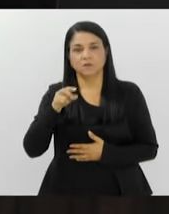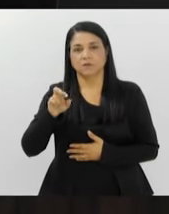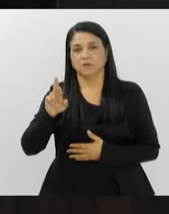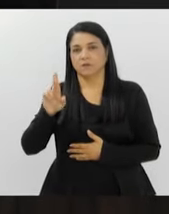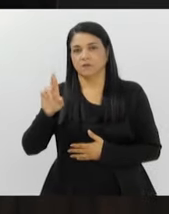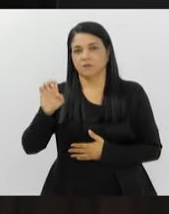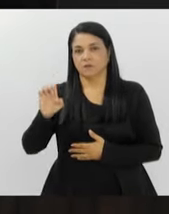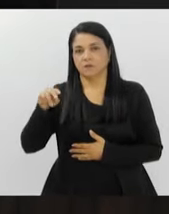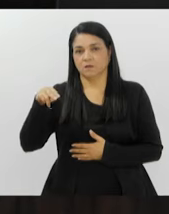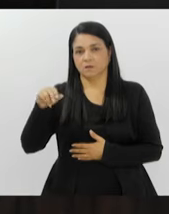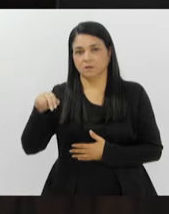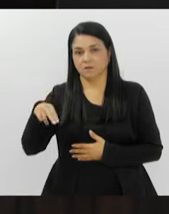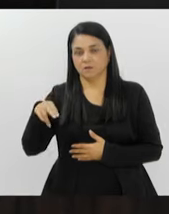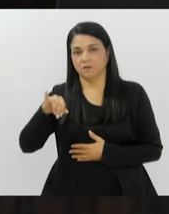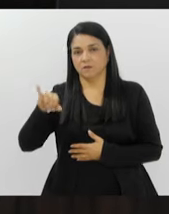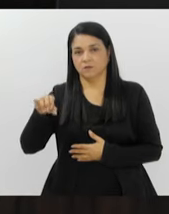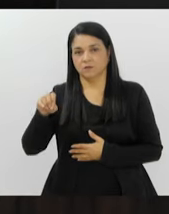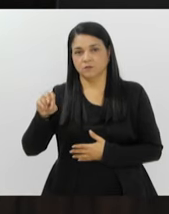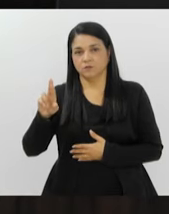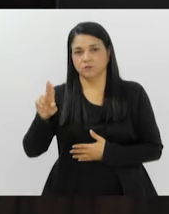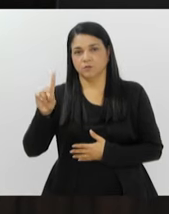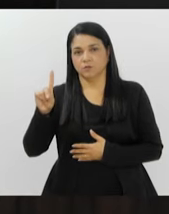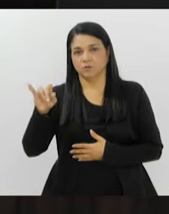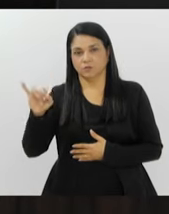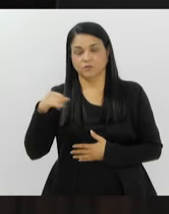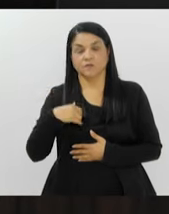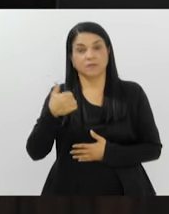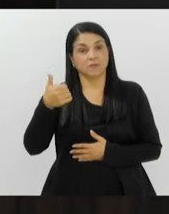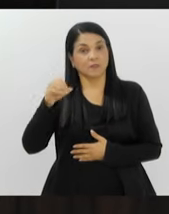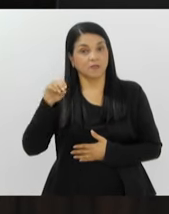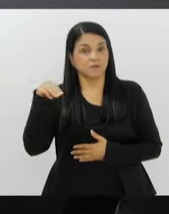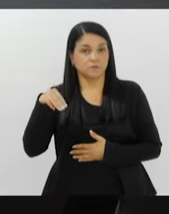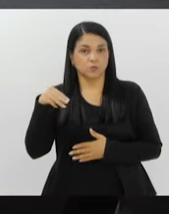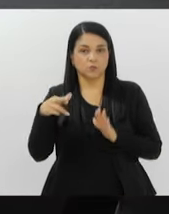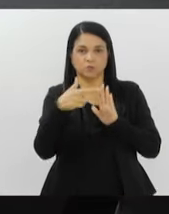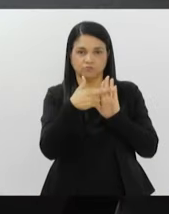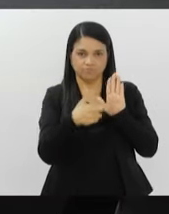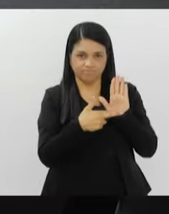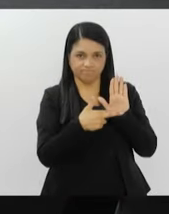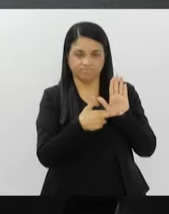Jordi vossa excelência dispõe de 10 minutos no tempo regimental